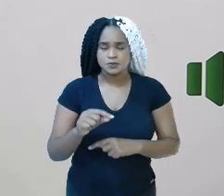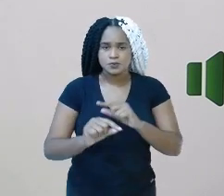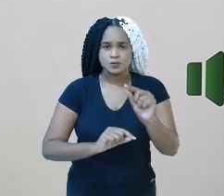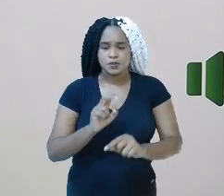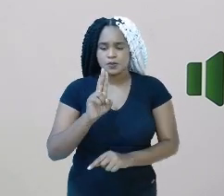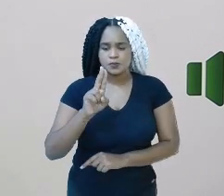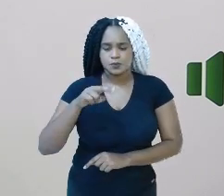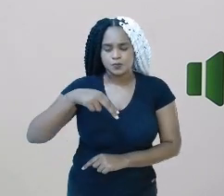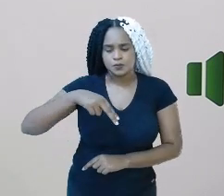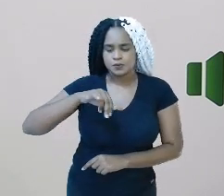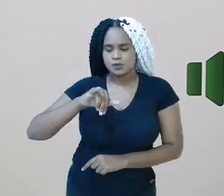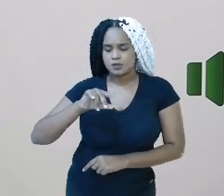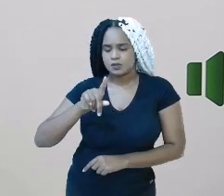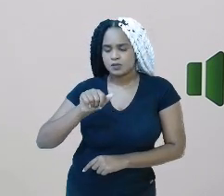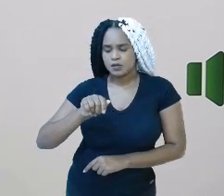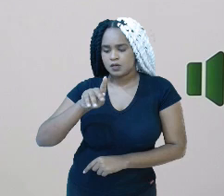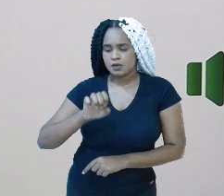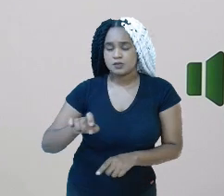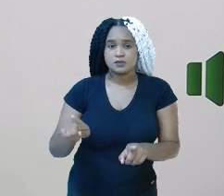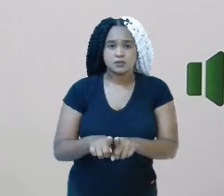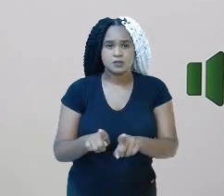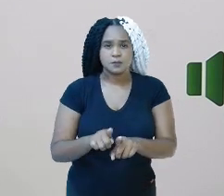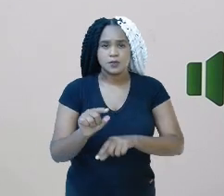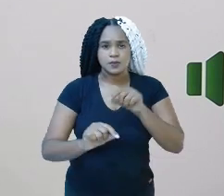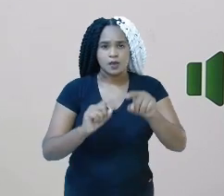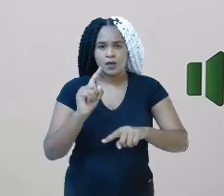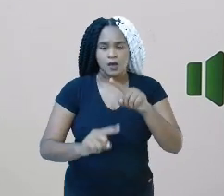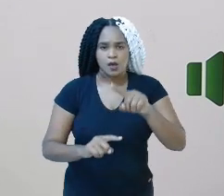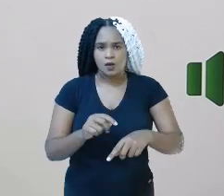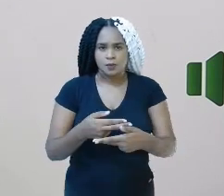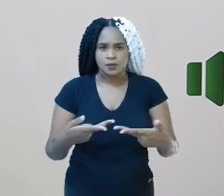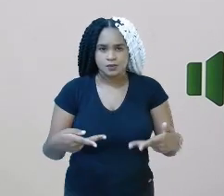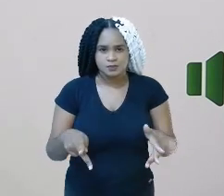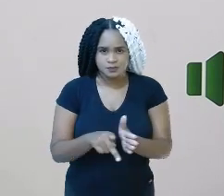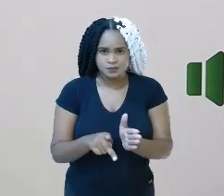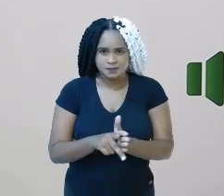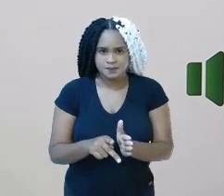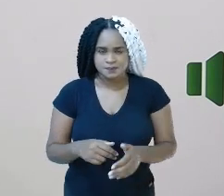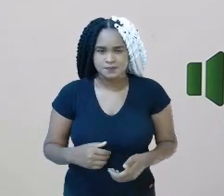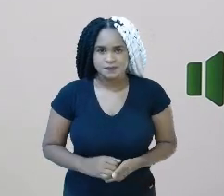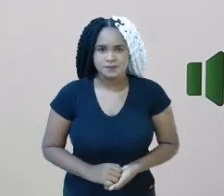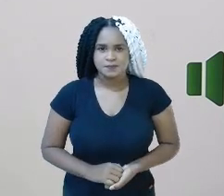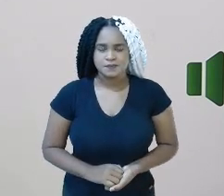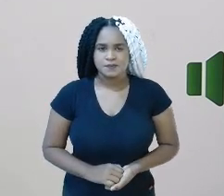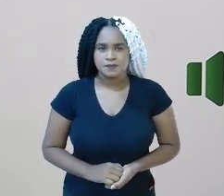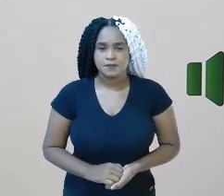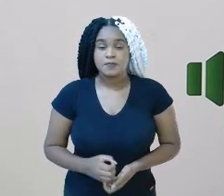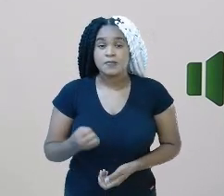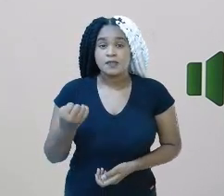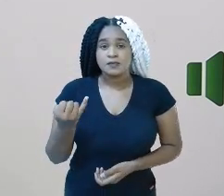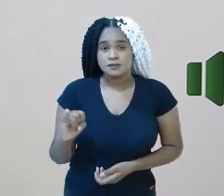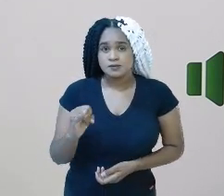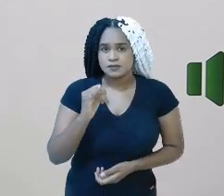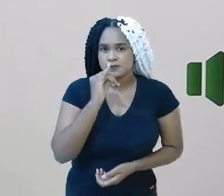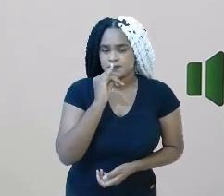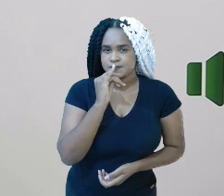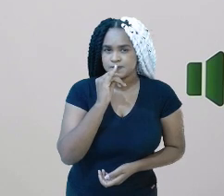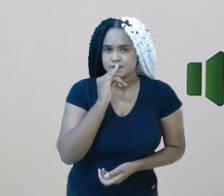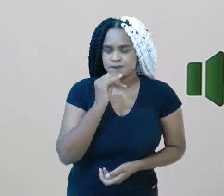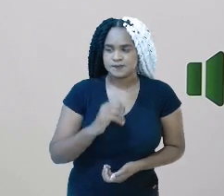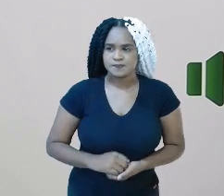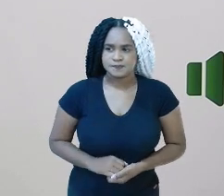medida e de um instrumento de medida. É sobre isso. Se eu preciso,